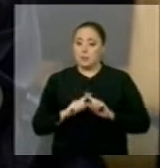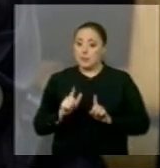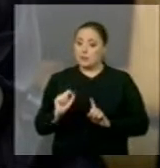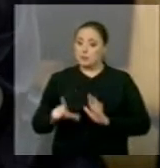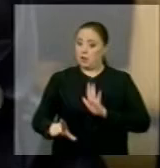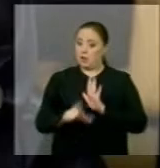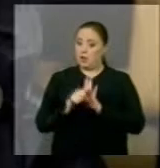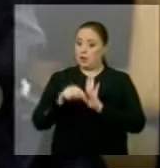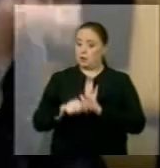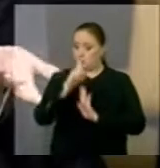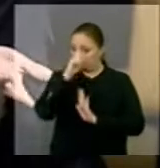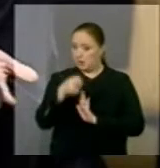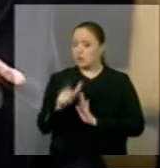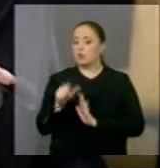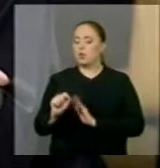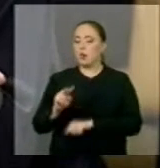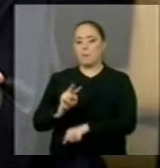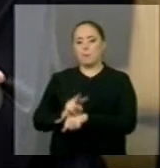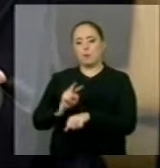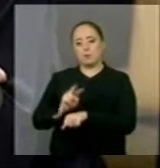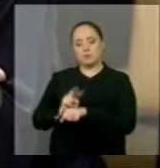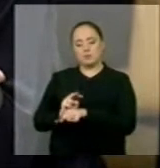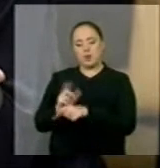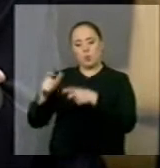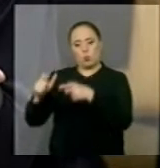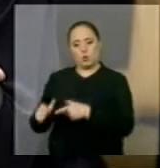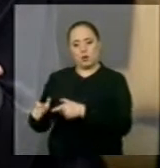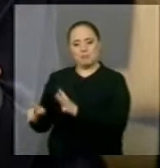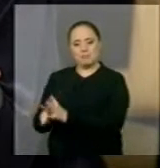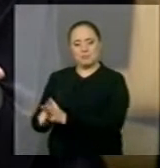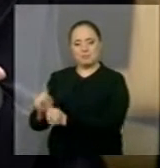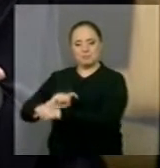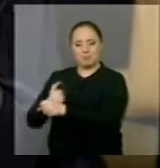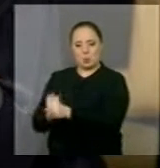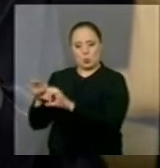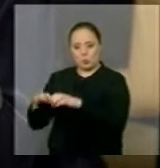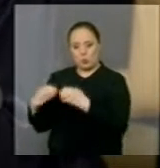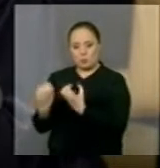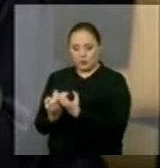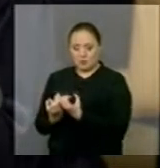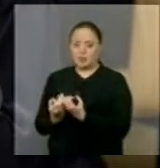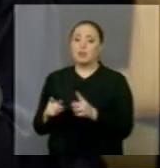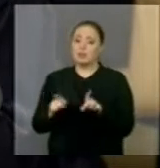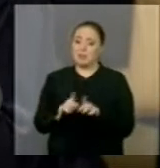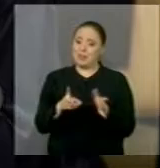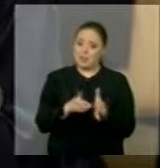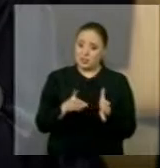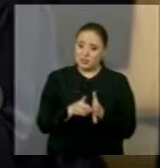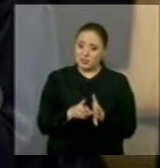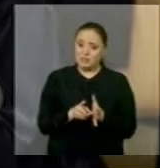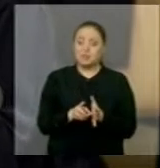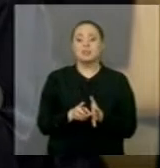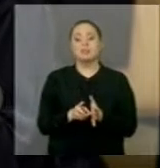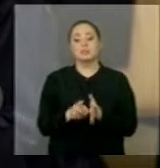verdade, estabelece é a proteção às terras tradicionalmente ocupadas pelas comunidades indígenas e é também a proteção das